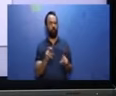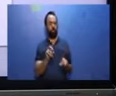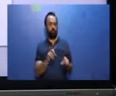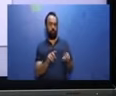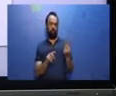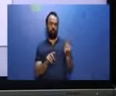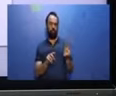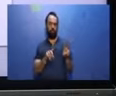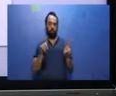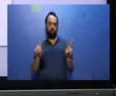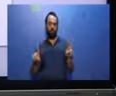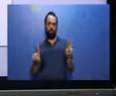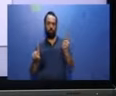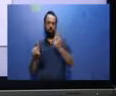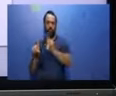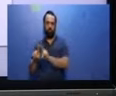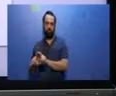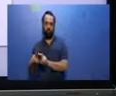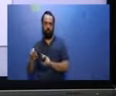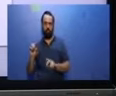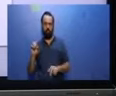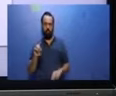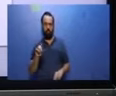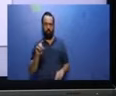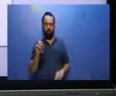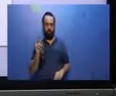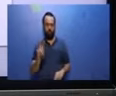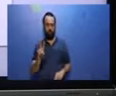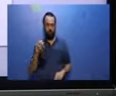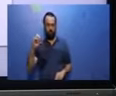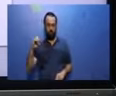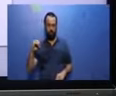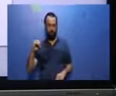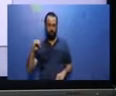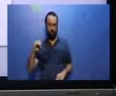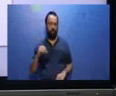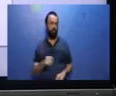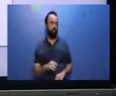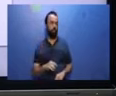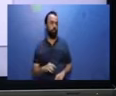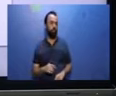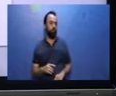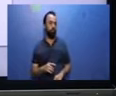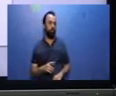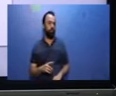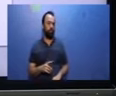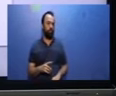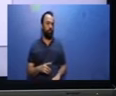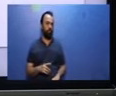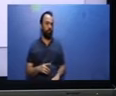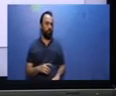pelo número 1 do oxigênio ficaríamos com dois oxigênio na fórmula